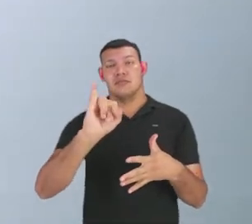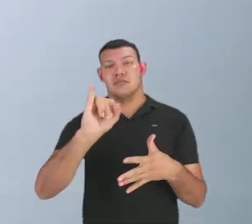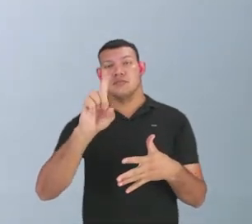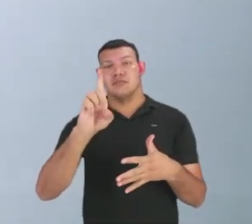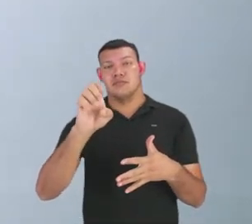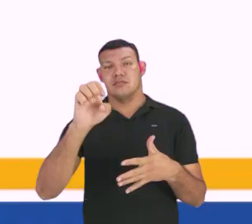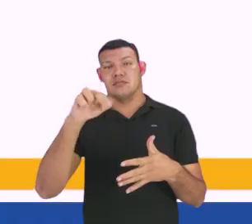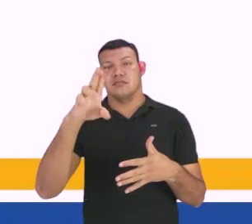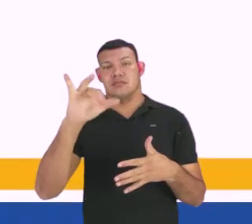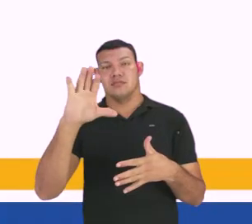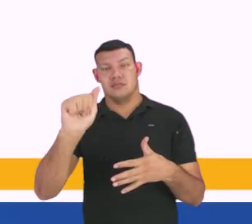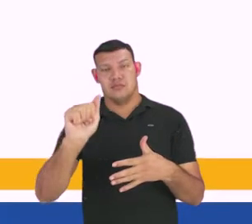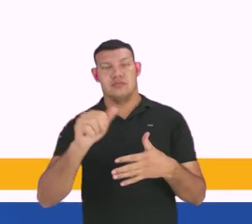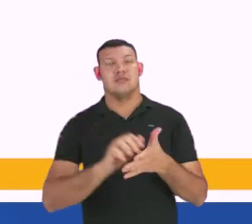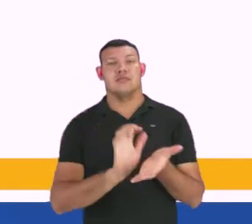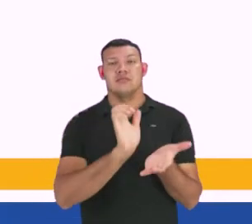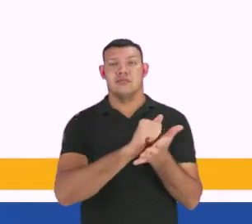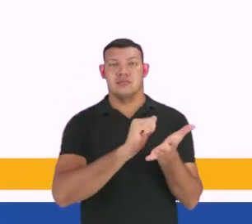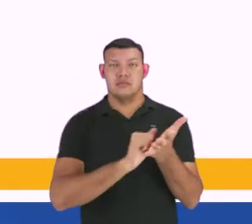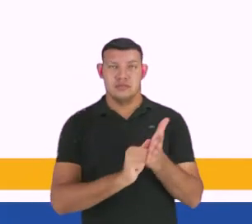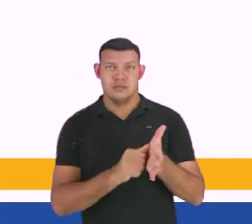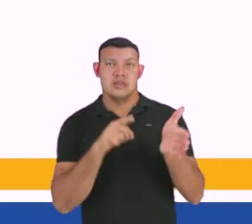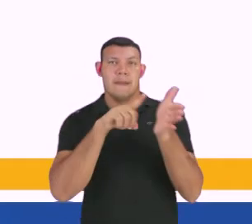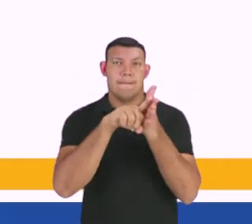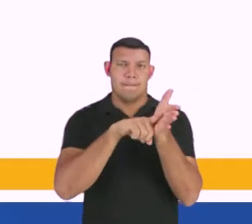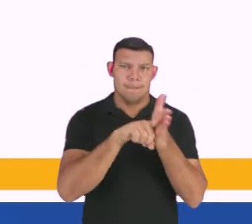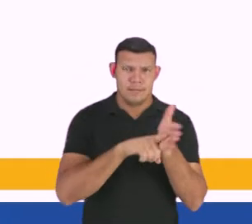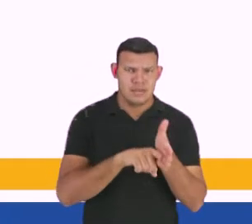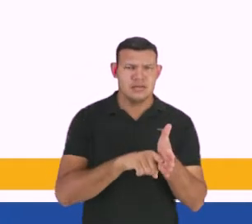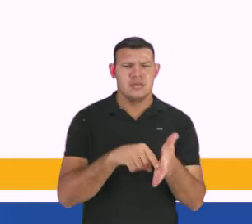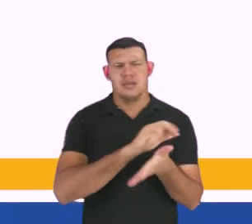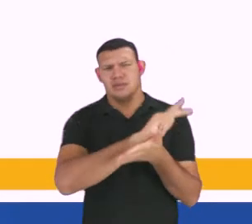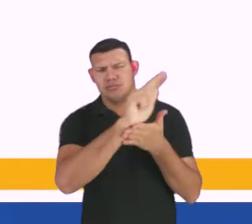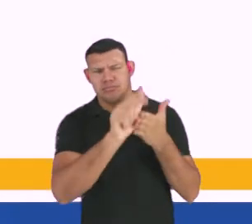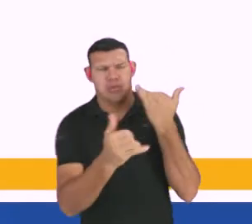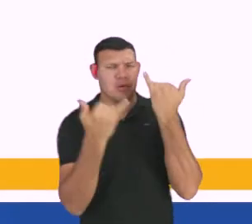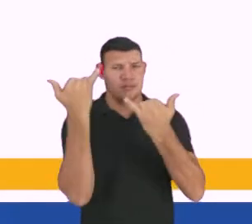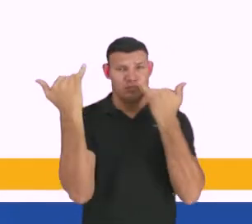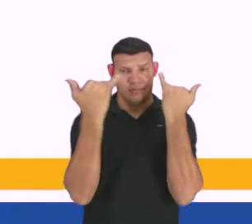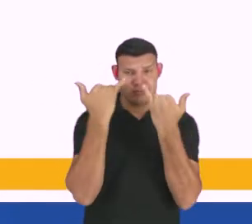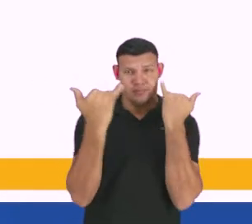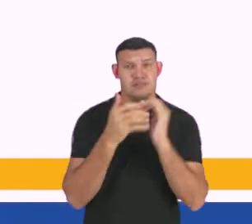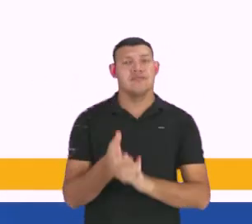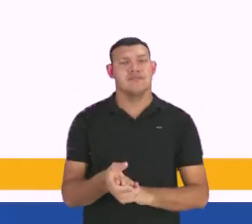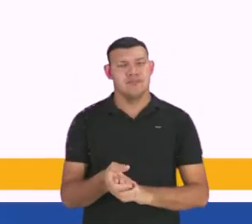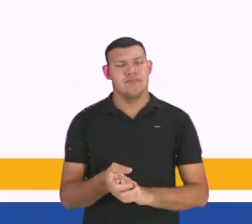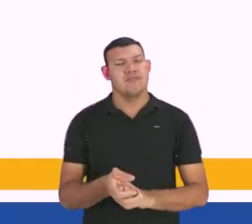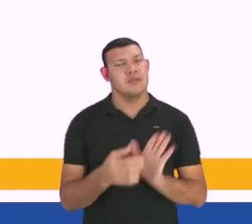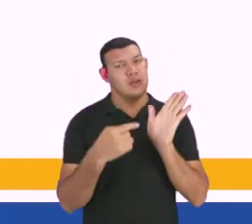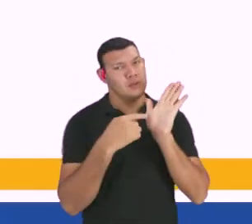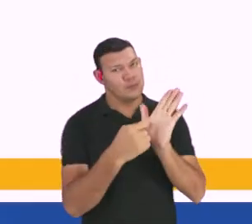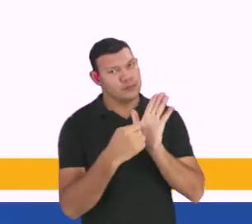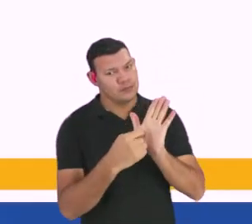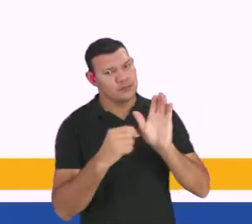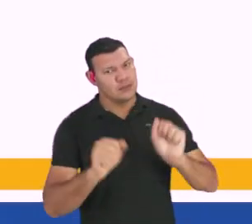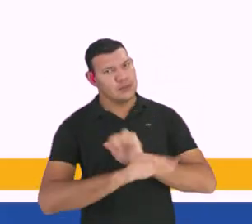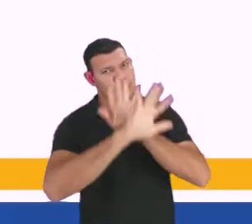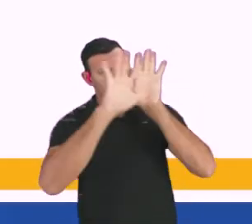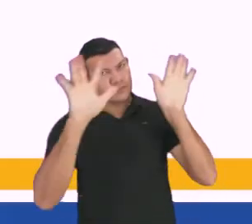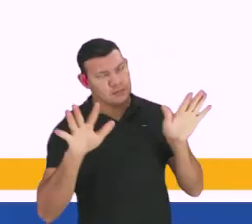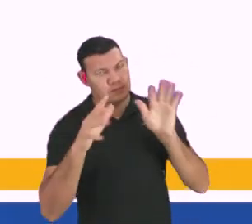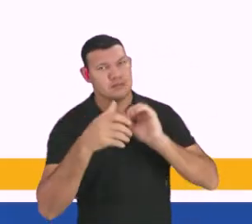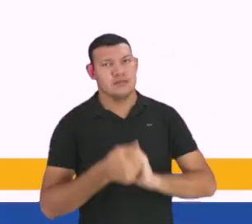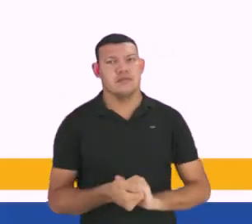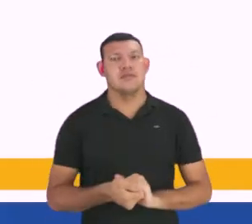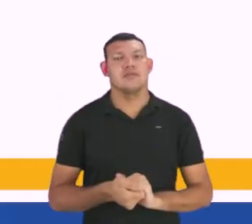de evidências, dados estatísticos, pesquisas e diversos tipos de informação de forma explícita, para que os